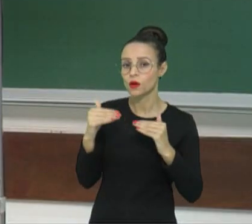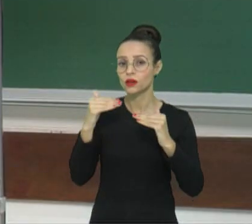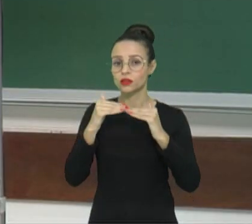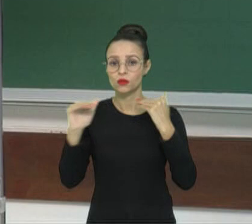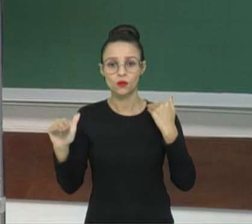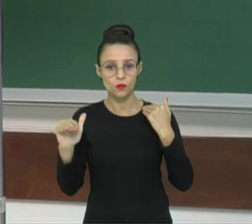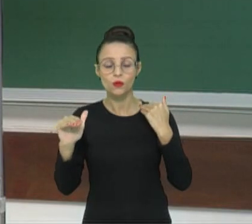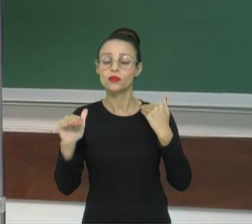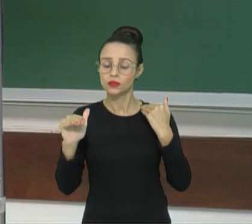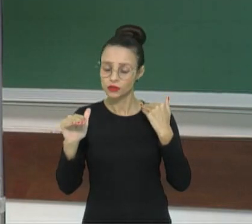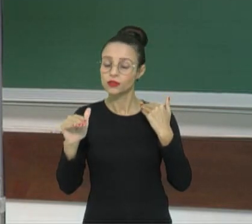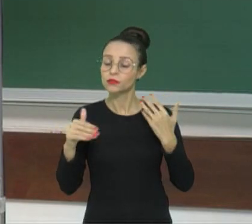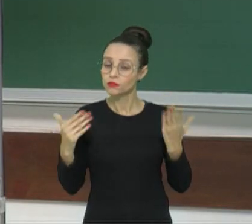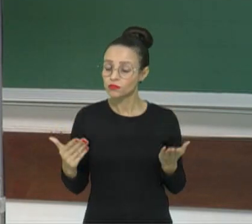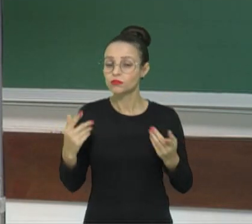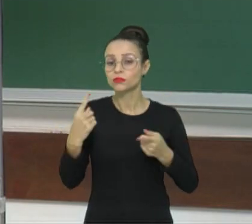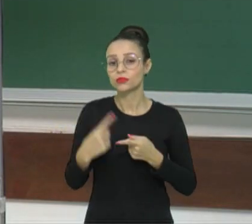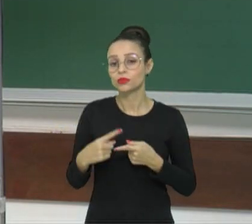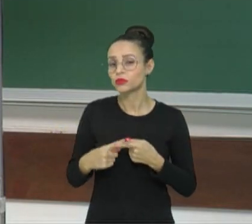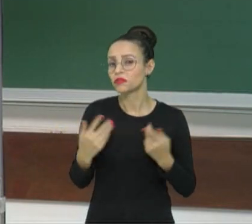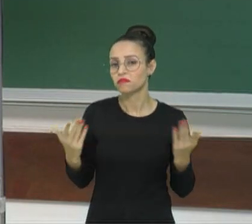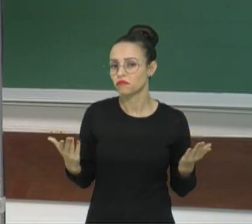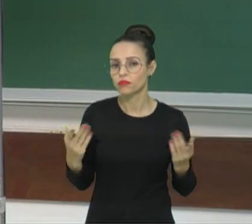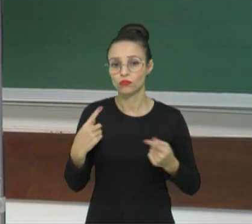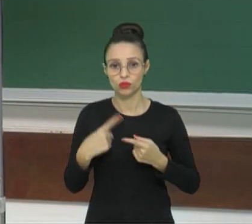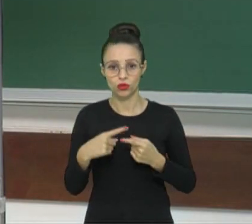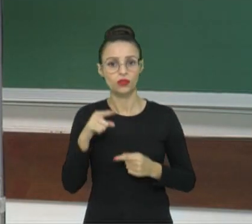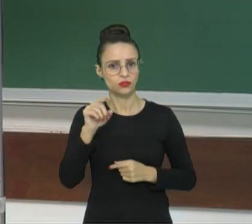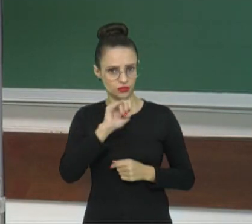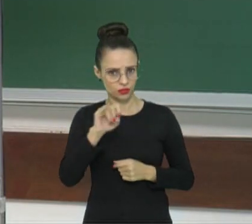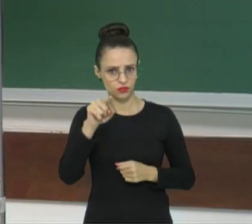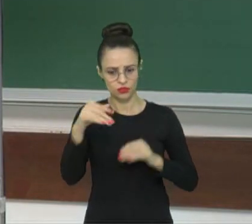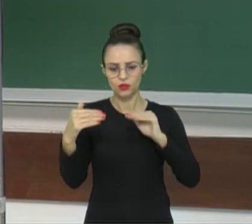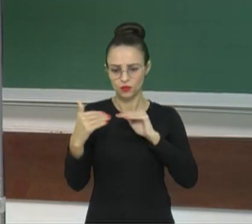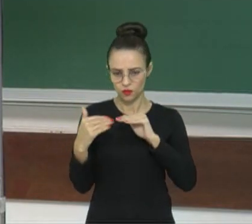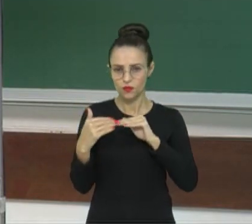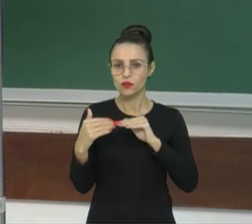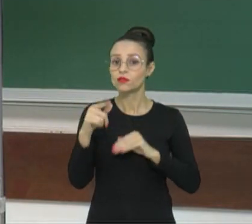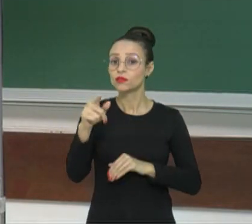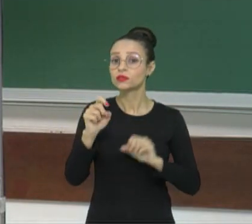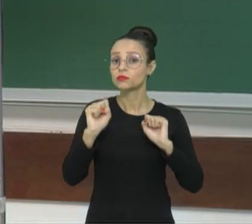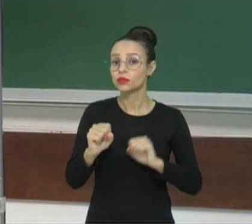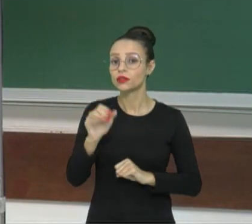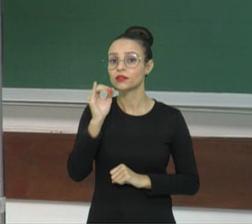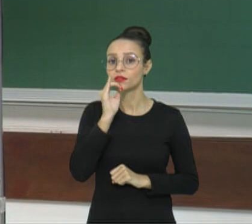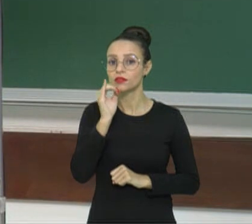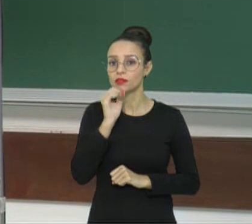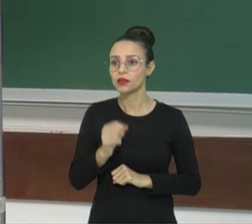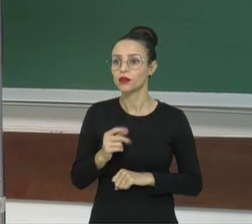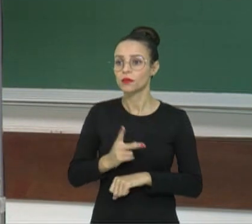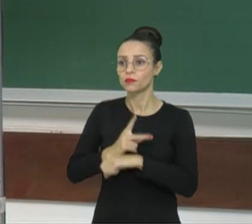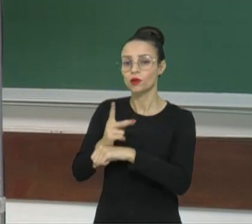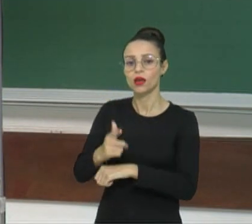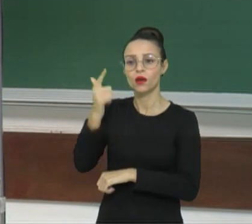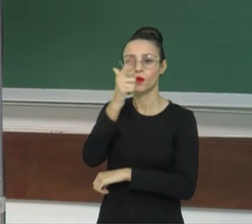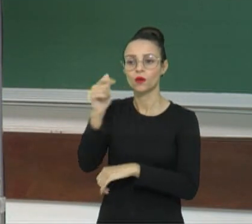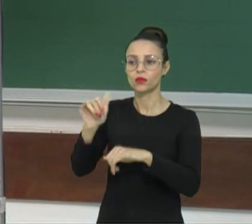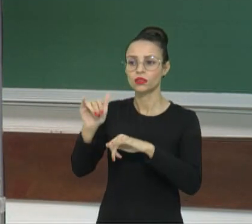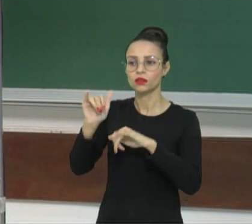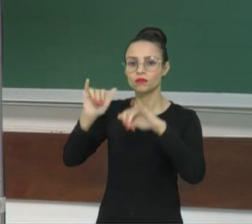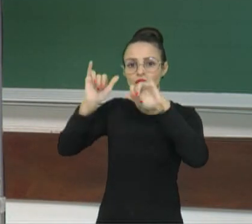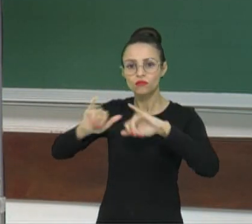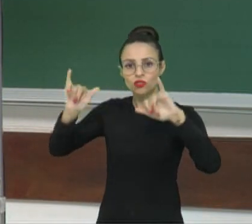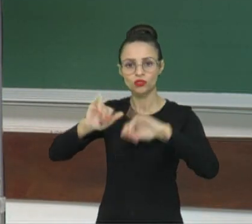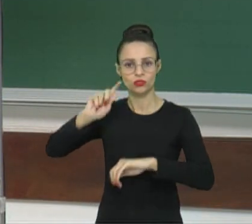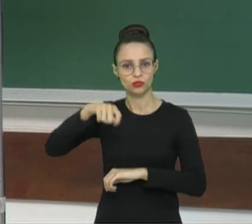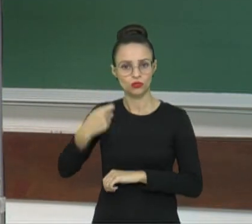se você é contra aquilo. Por quê? Porque se você for a favor, você pode, por exemplo, ir em busca de outras notícias, né, a